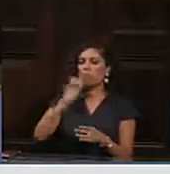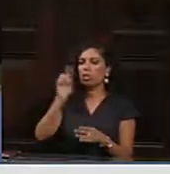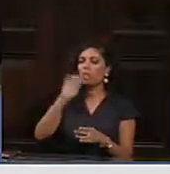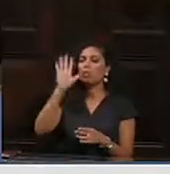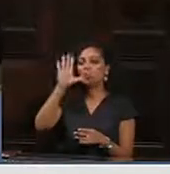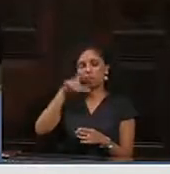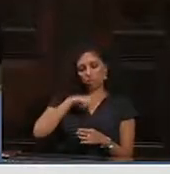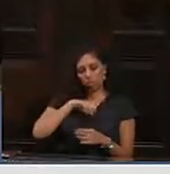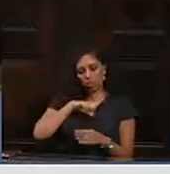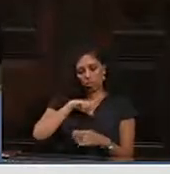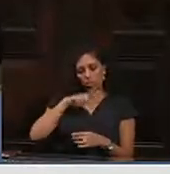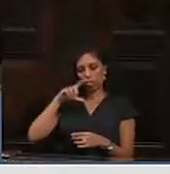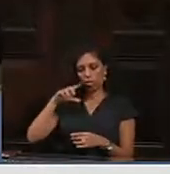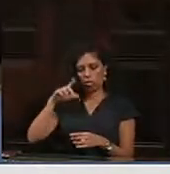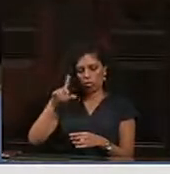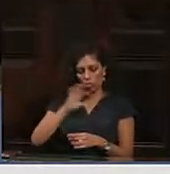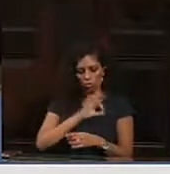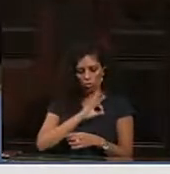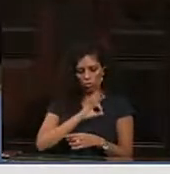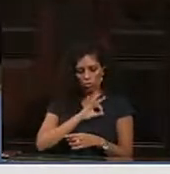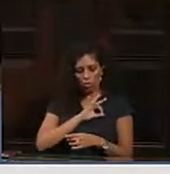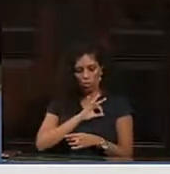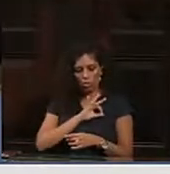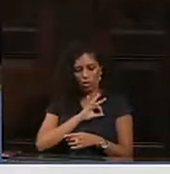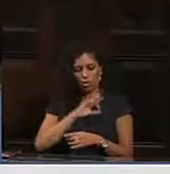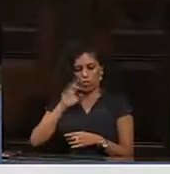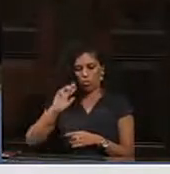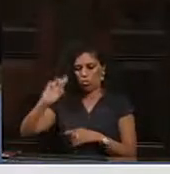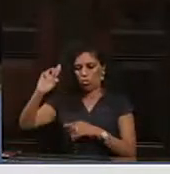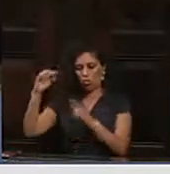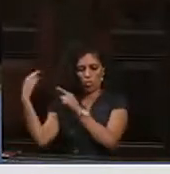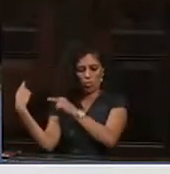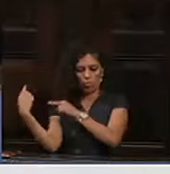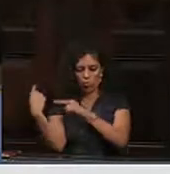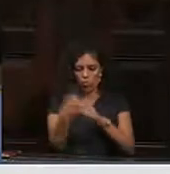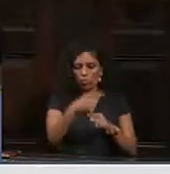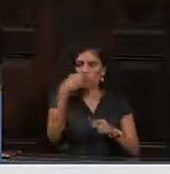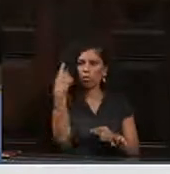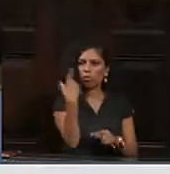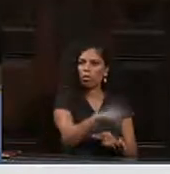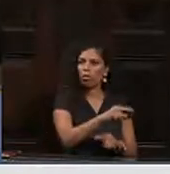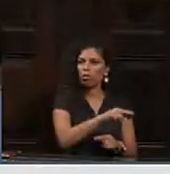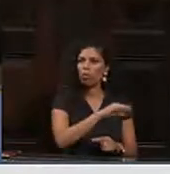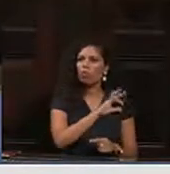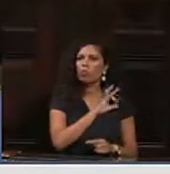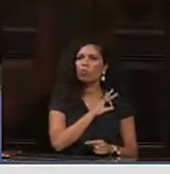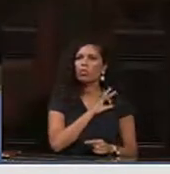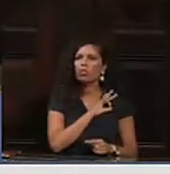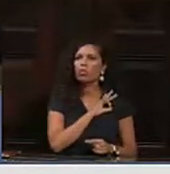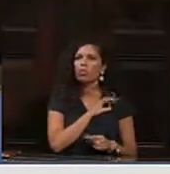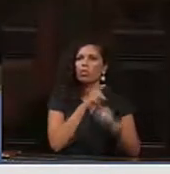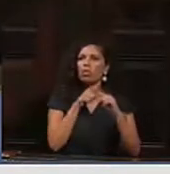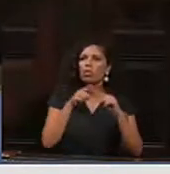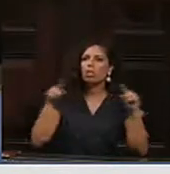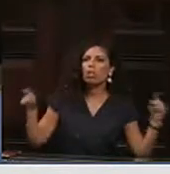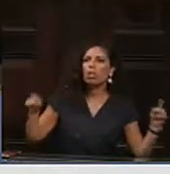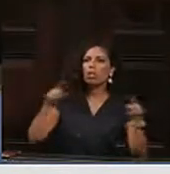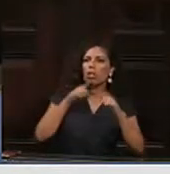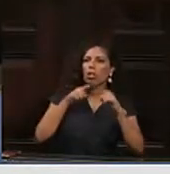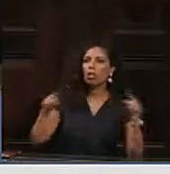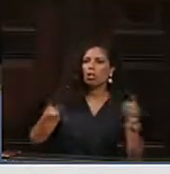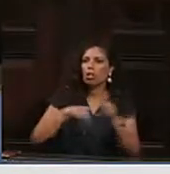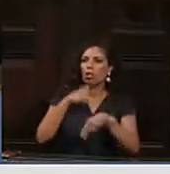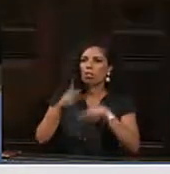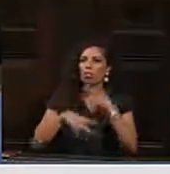oficiais que fazem retaliações, tá, aos policiais militares, aqueles policiais militares que cobram,